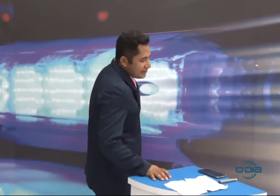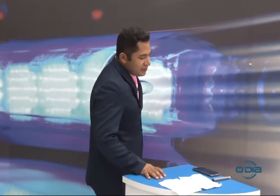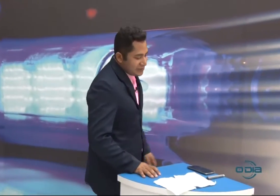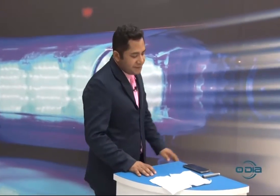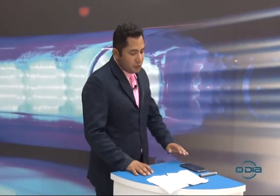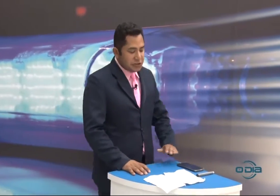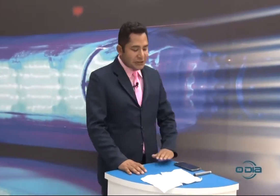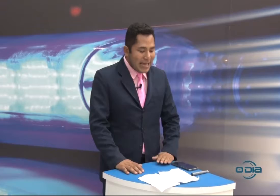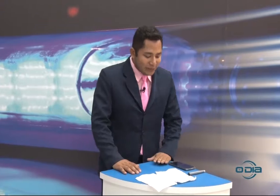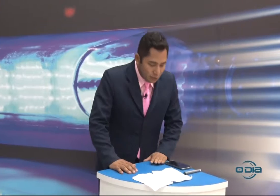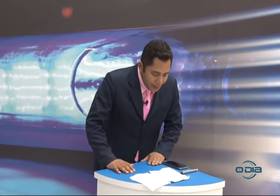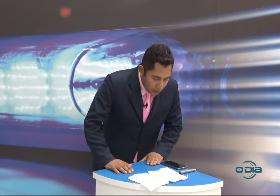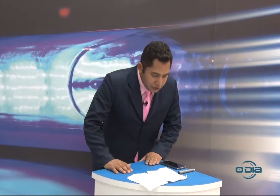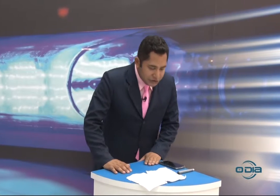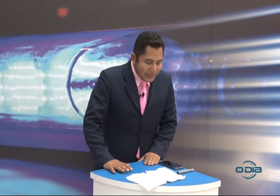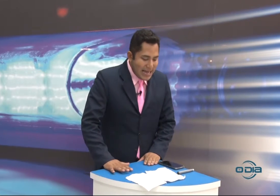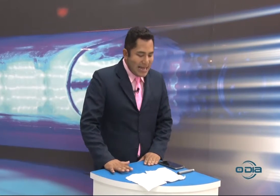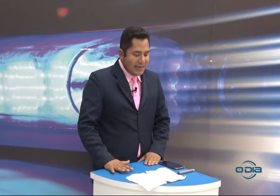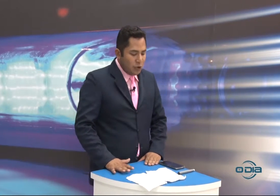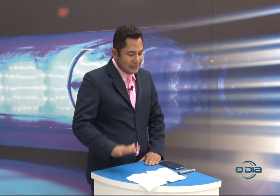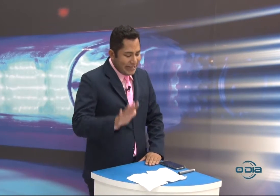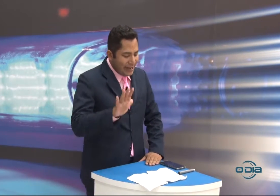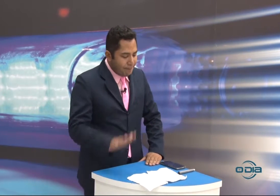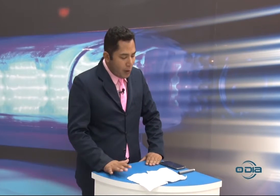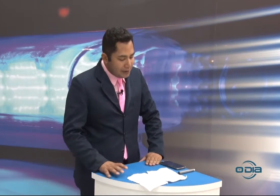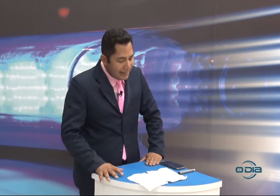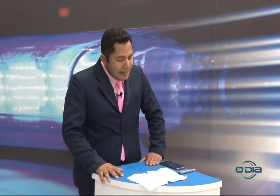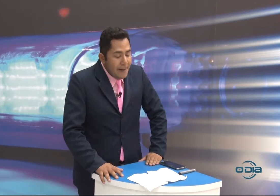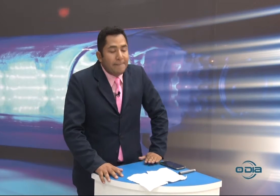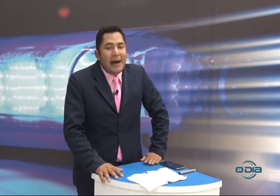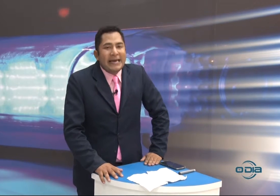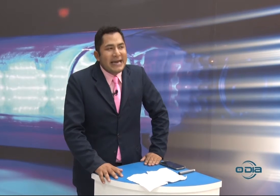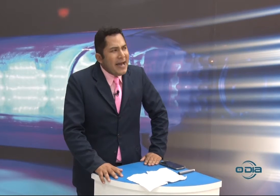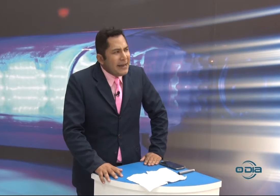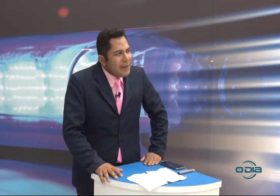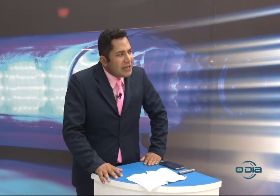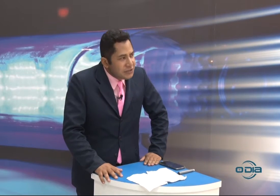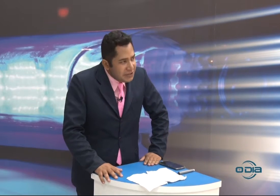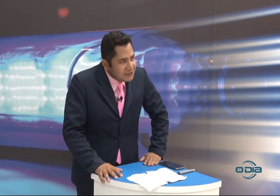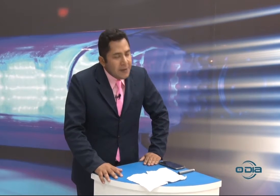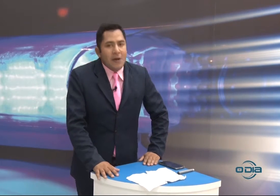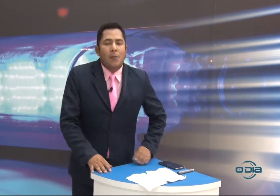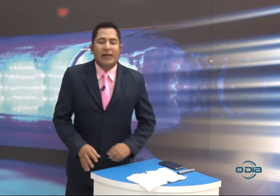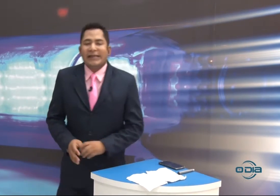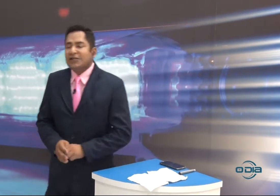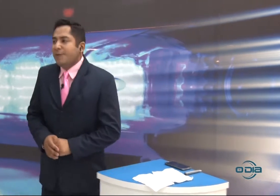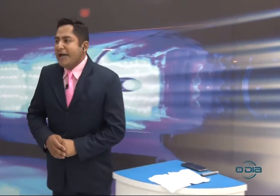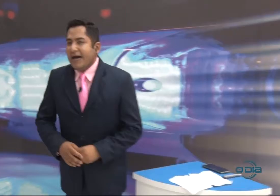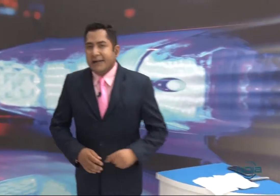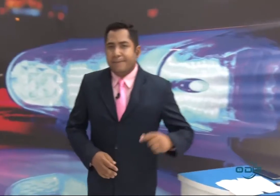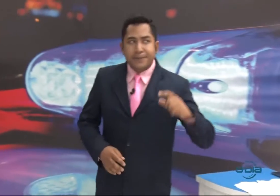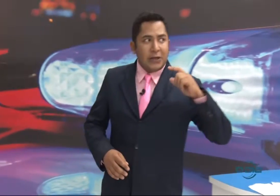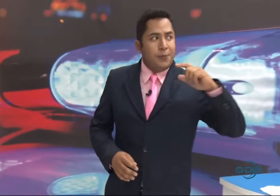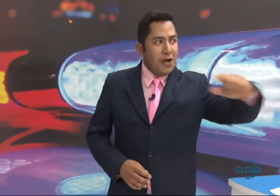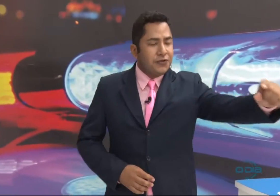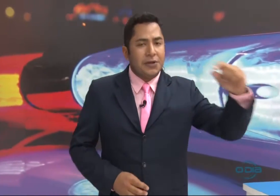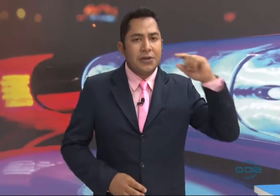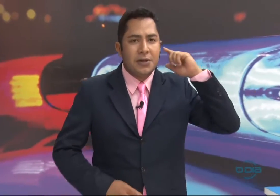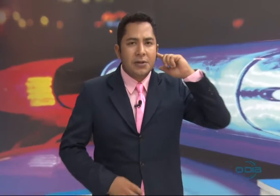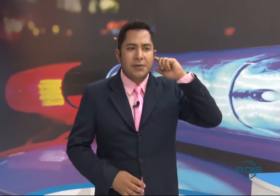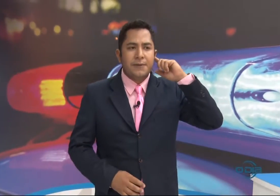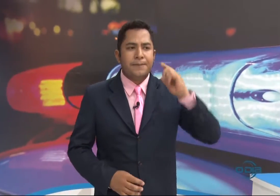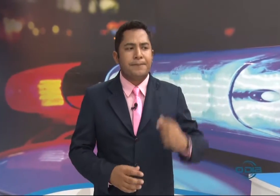Assembleia Legislativa do Estado, onde está a nossa repórter Maiara Martins. Boa tarde, Maiara. Tá no